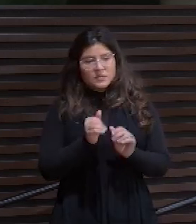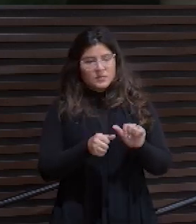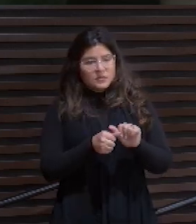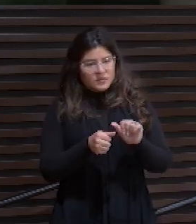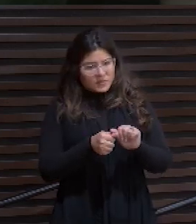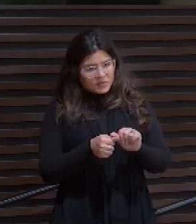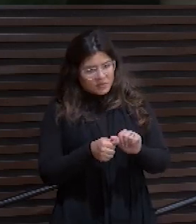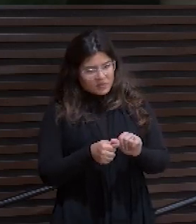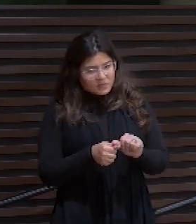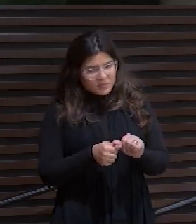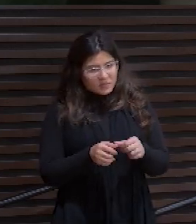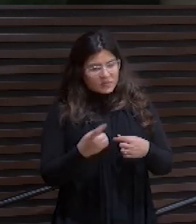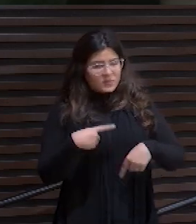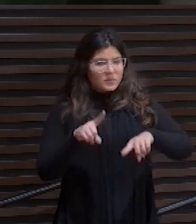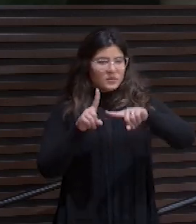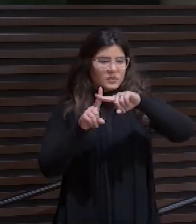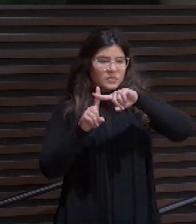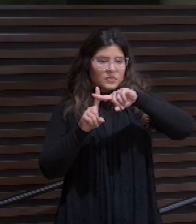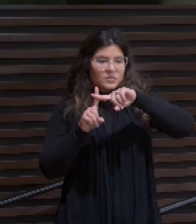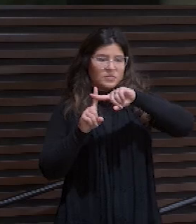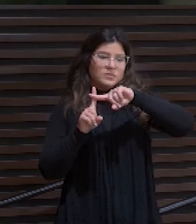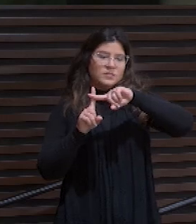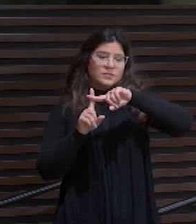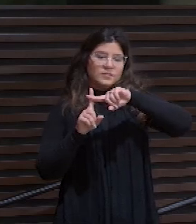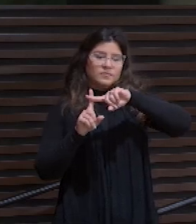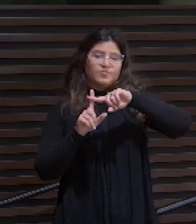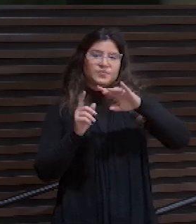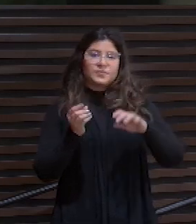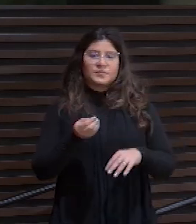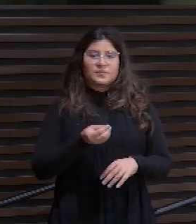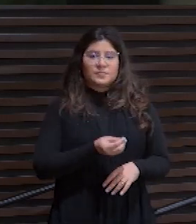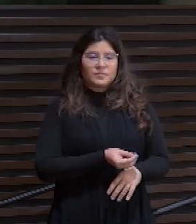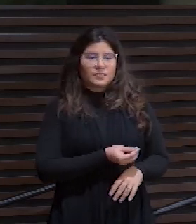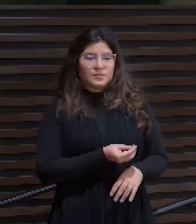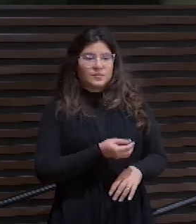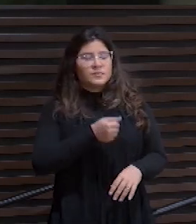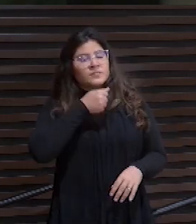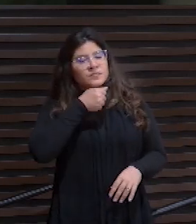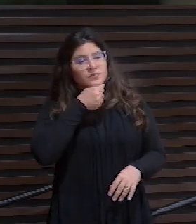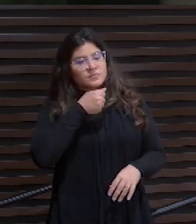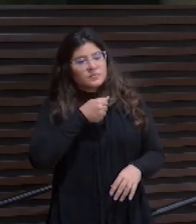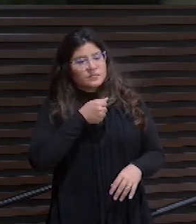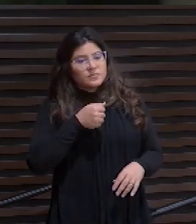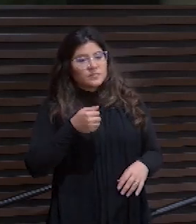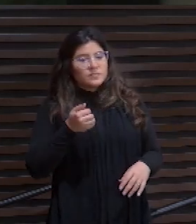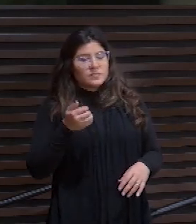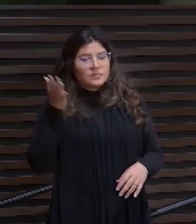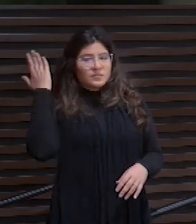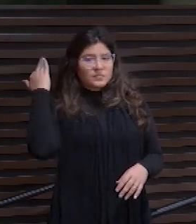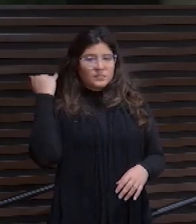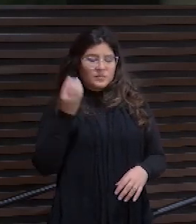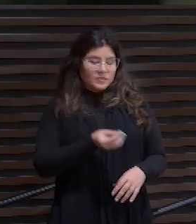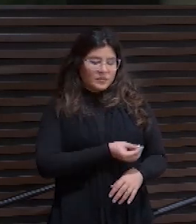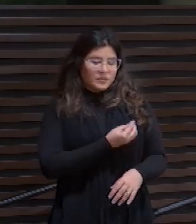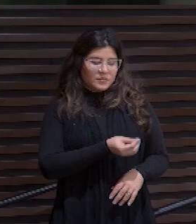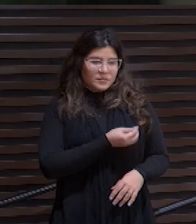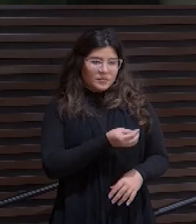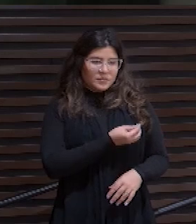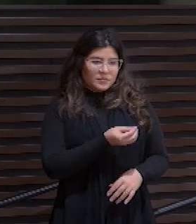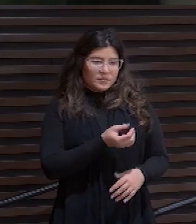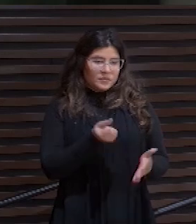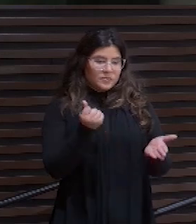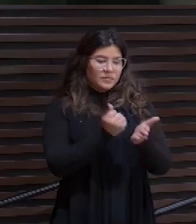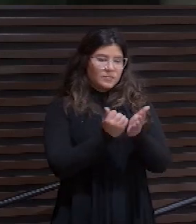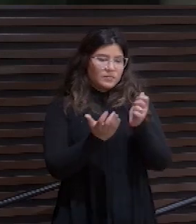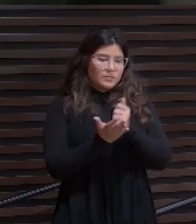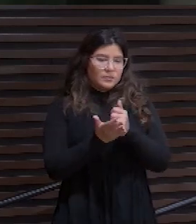situação. O velho homem que outrora estava vivíssimo, foi cravado juntamente com Cristo em